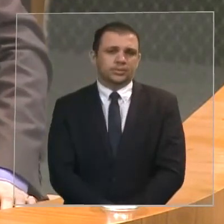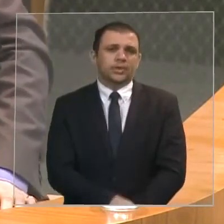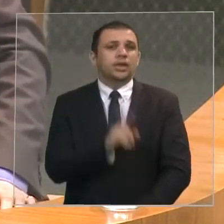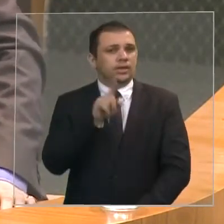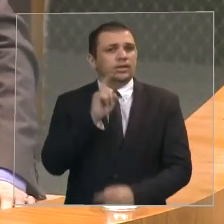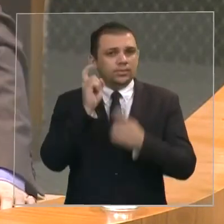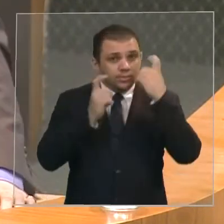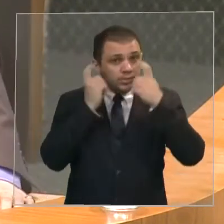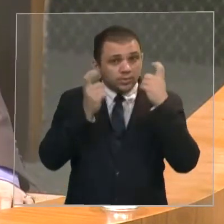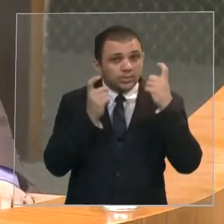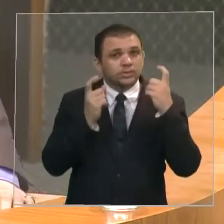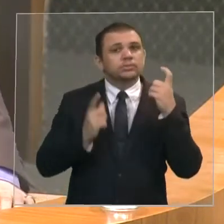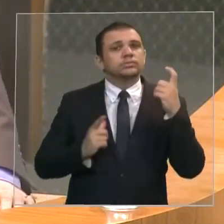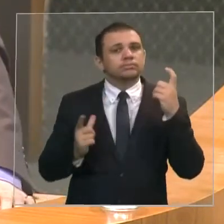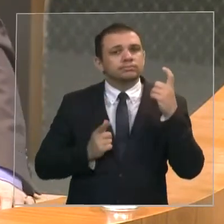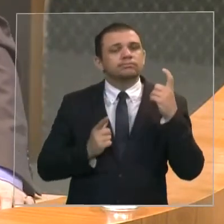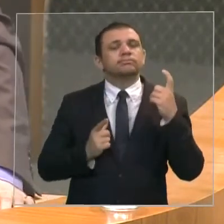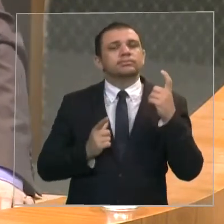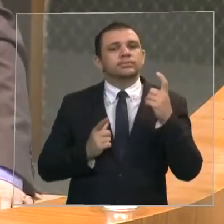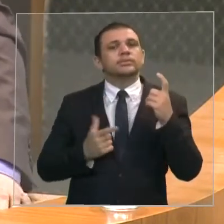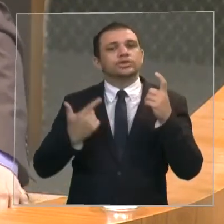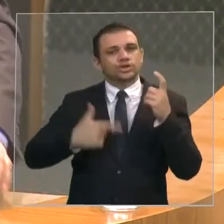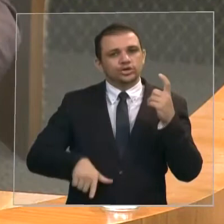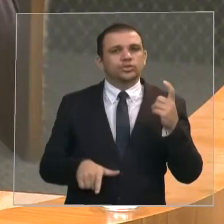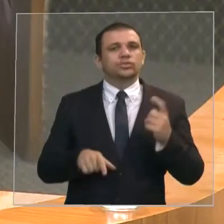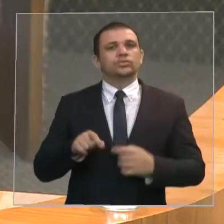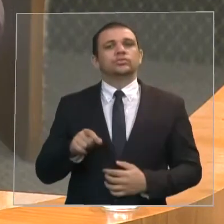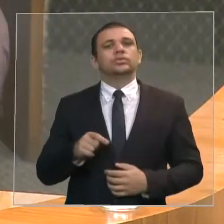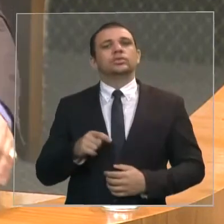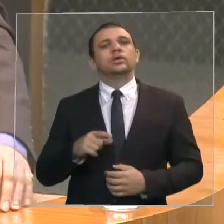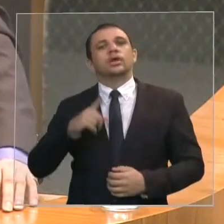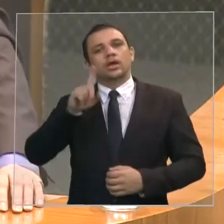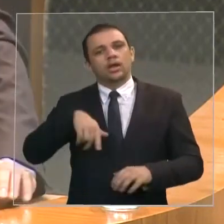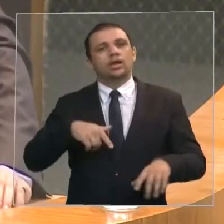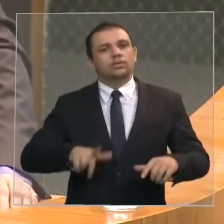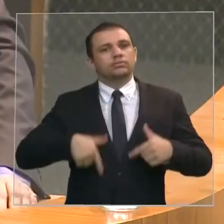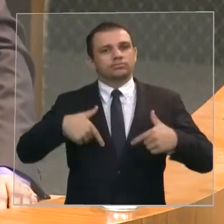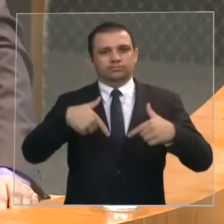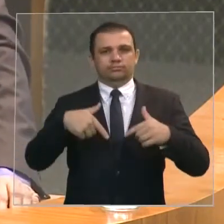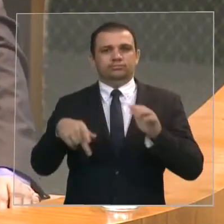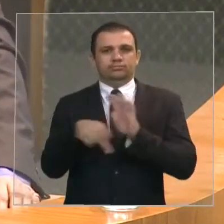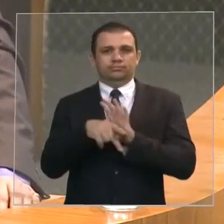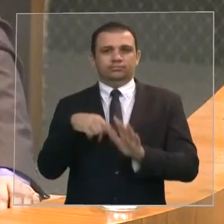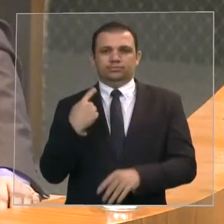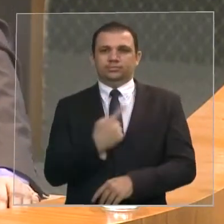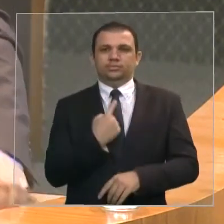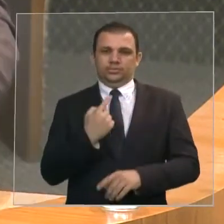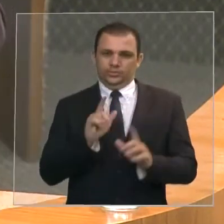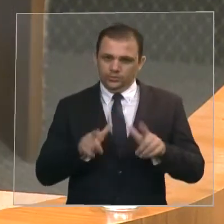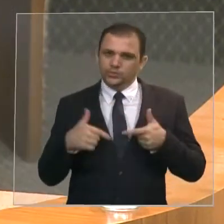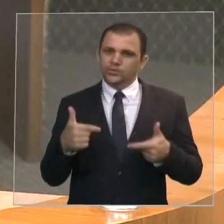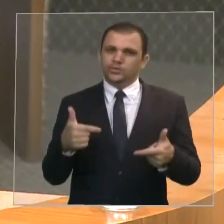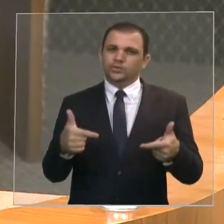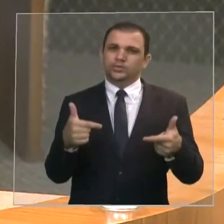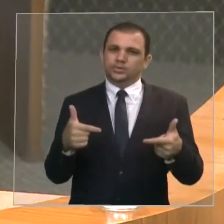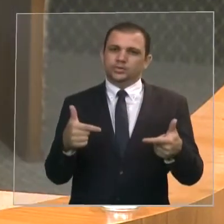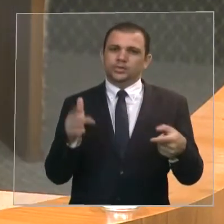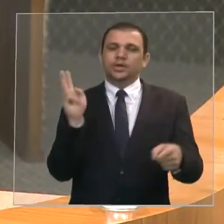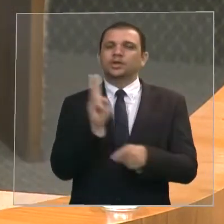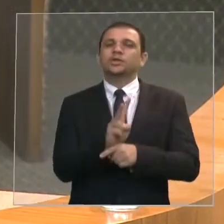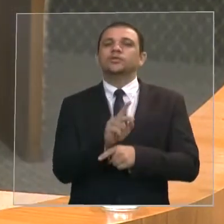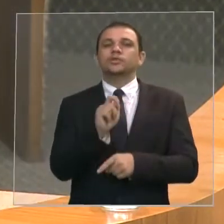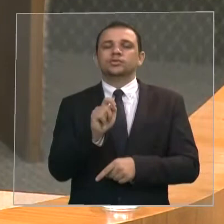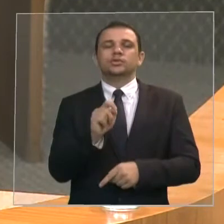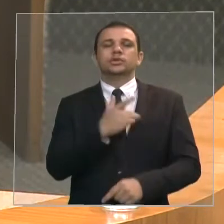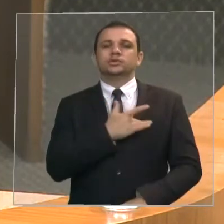que nos foi passada e que, mais uma vez, é mais uma luta nossa que nós estamos encampando em defesa não só da saúde